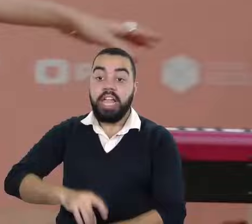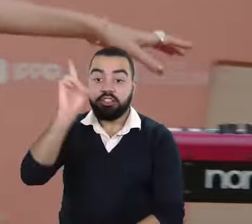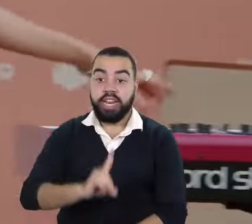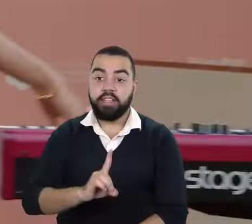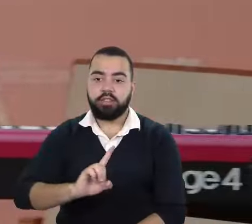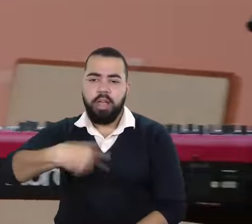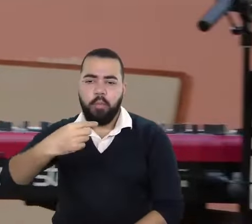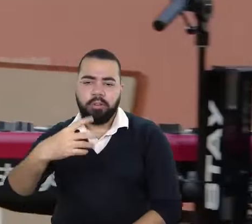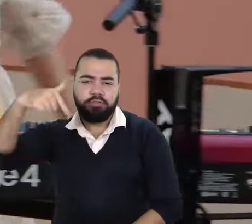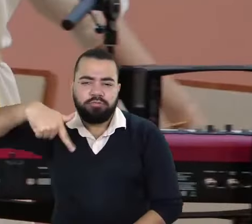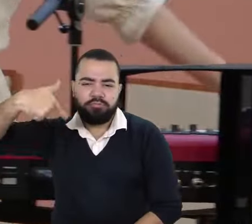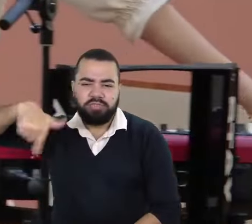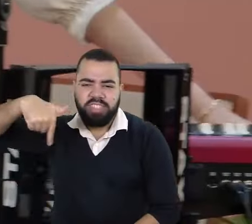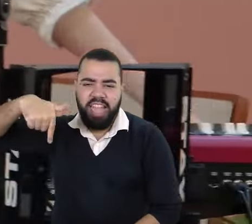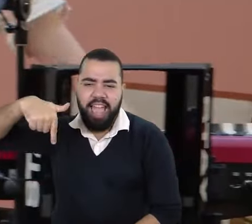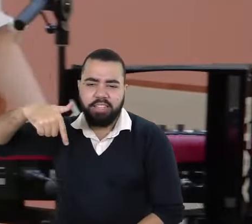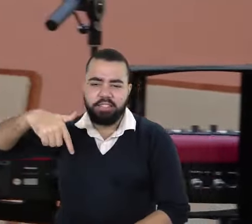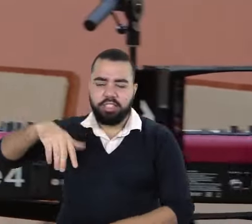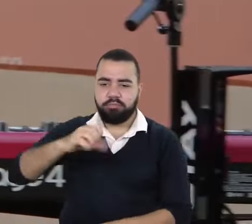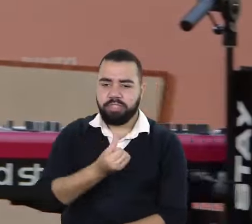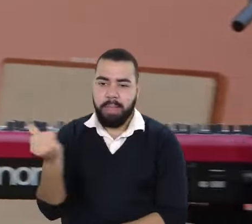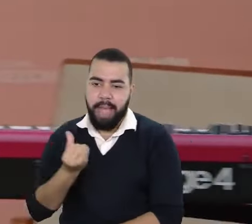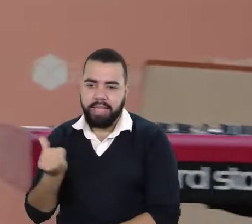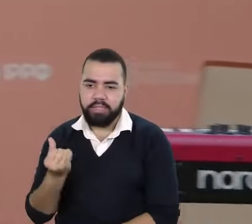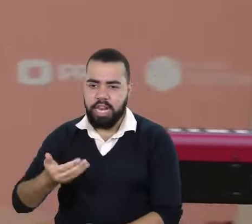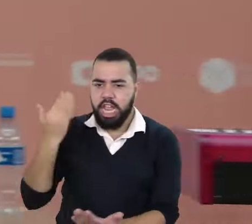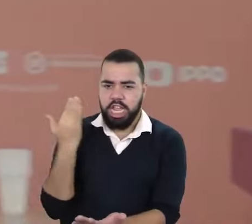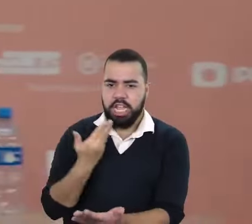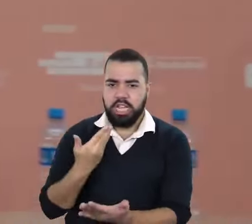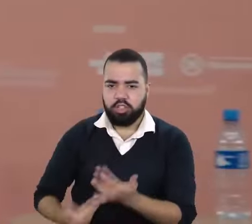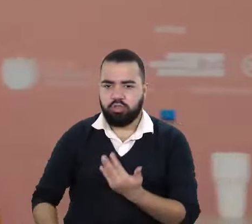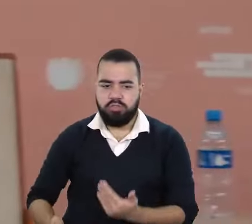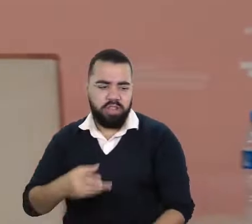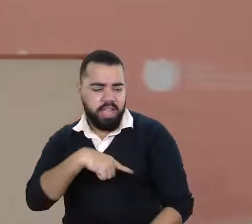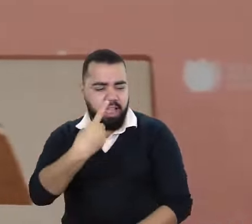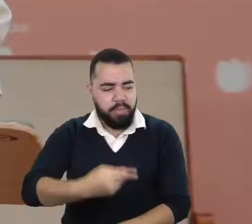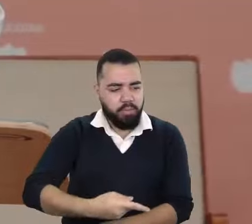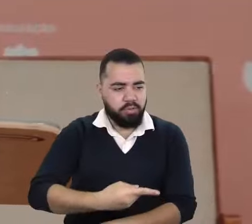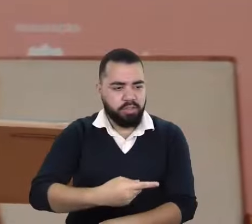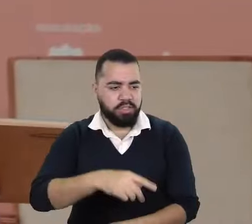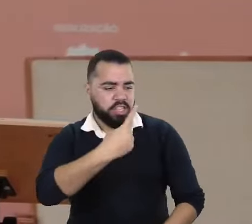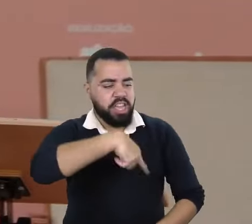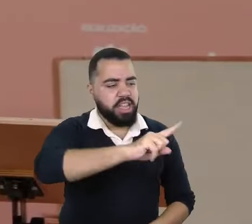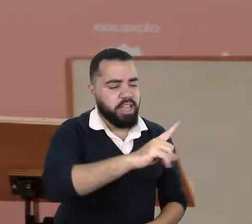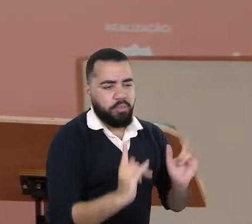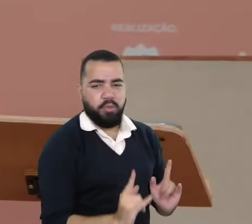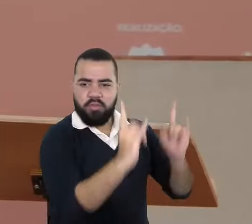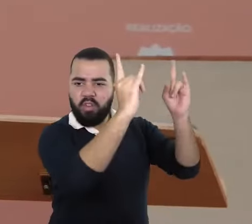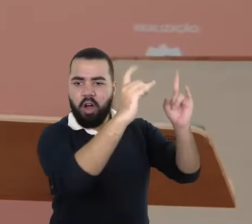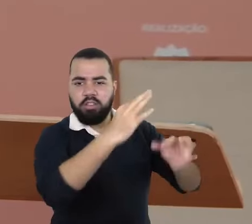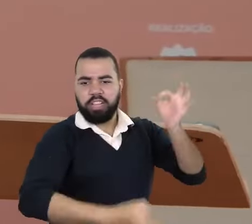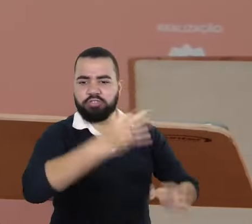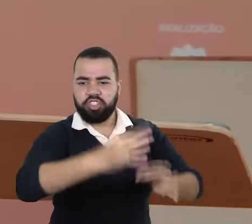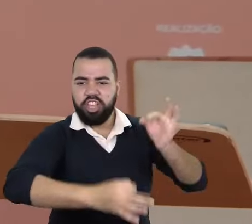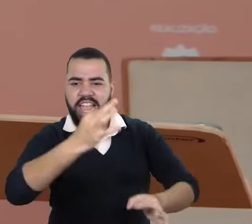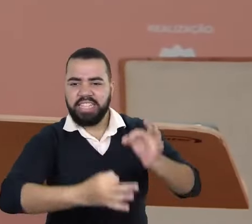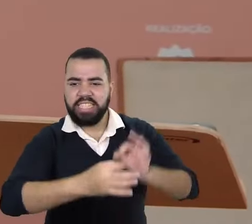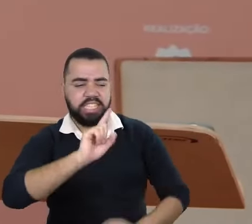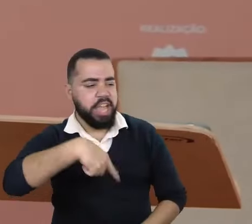Cláudia, me tira daqui. Isso não é para mim. Comecei a fazer estágio, comecei a ir pro fórum, comecei a ir